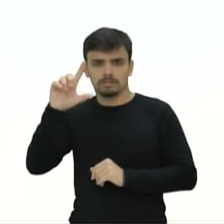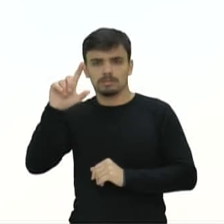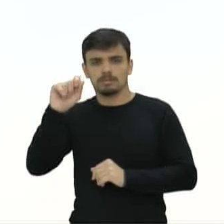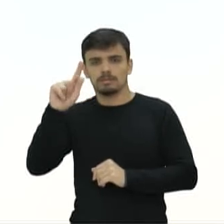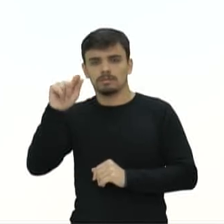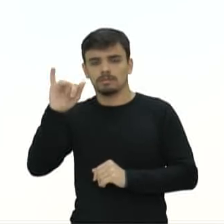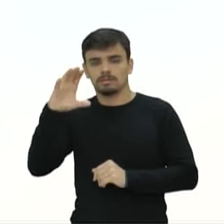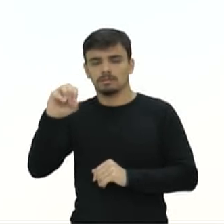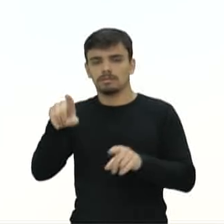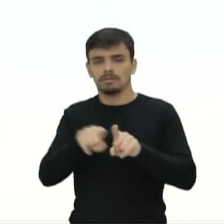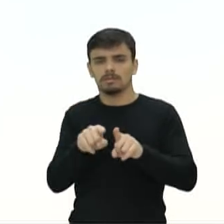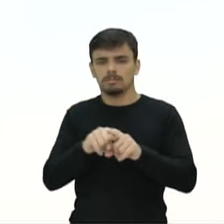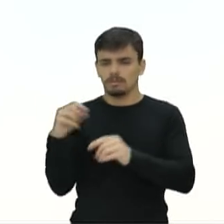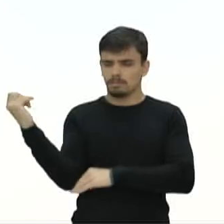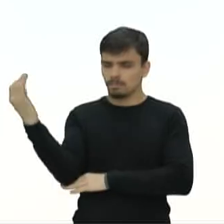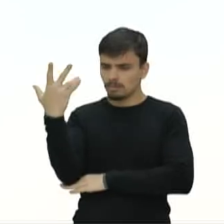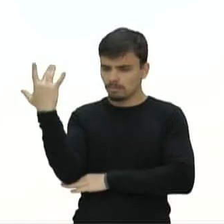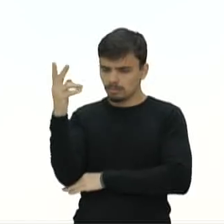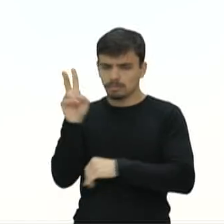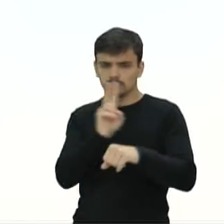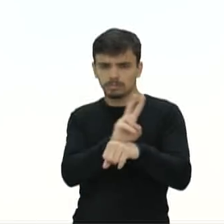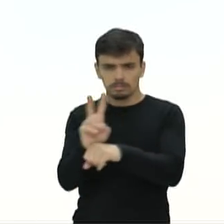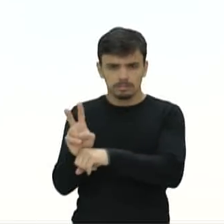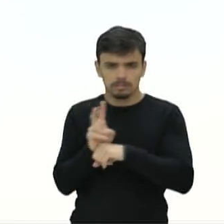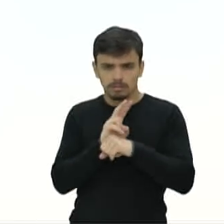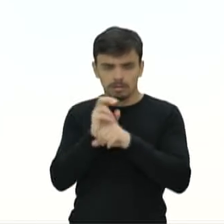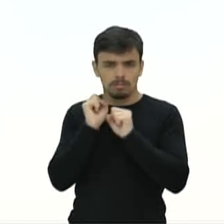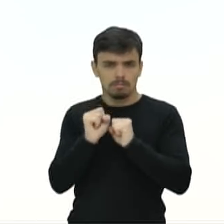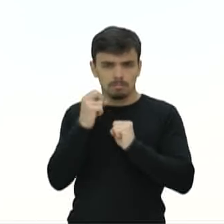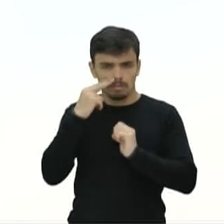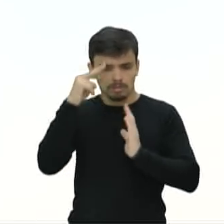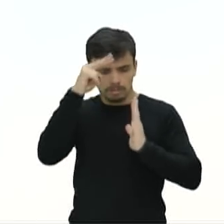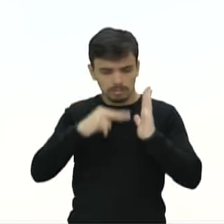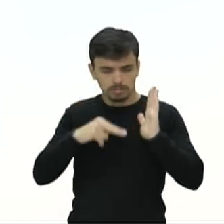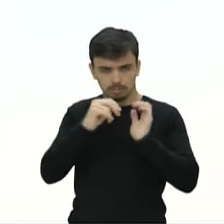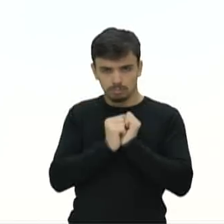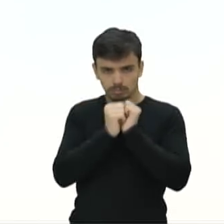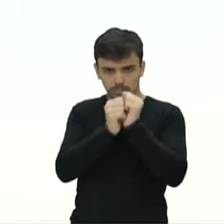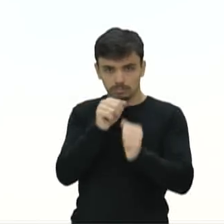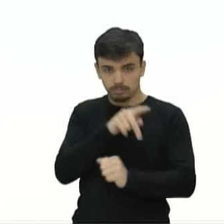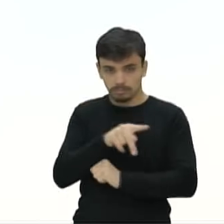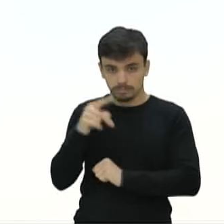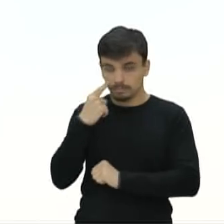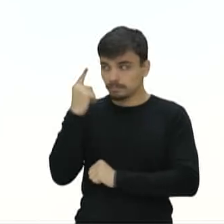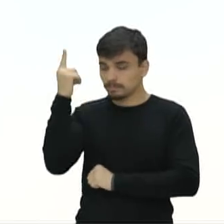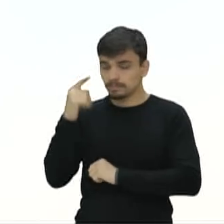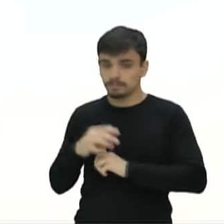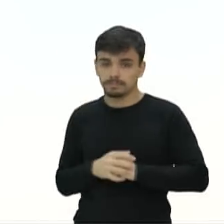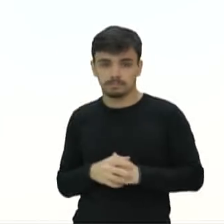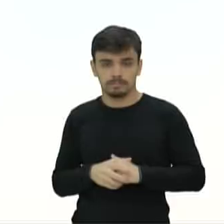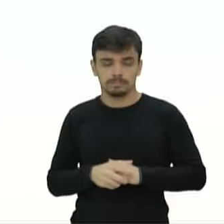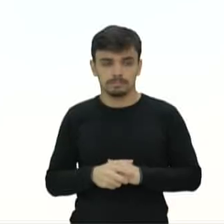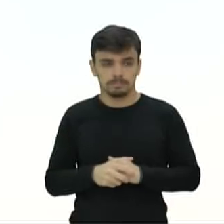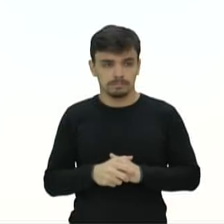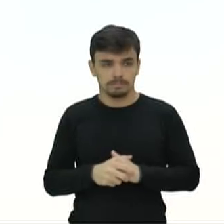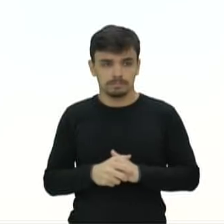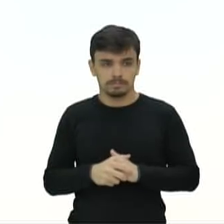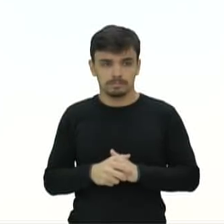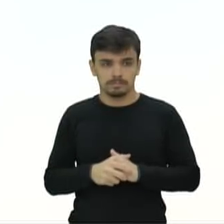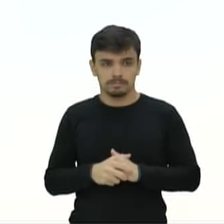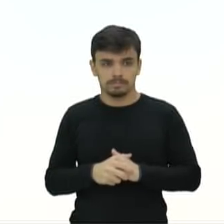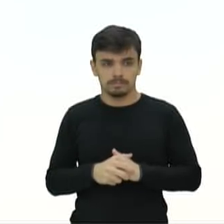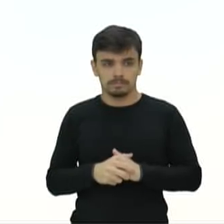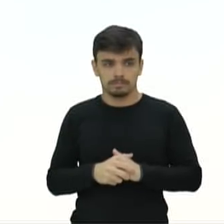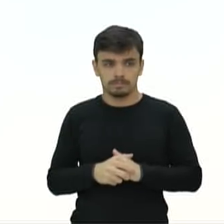nacional, reserva de fauna, reserva particular do patrimônio natural, reserva de desenvolvimento